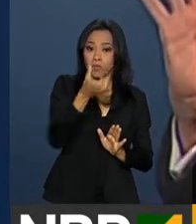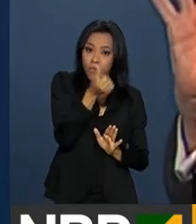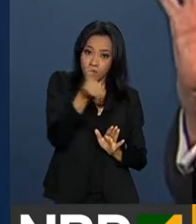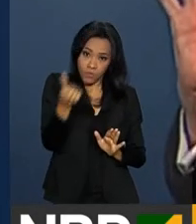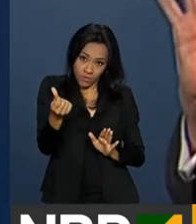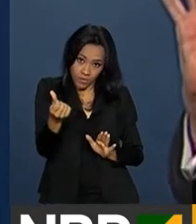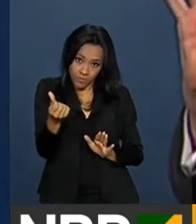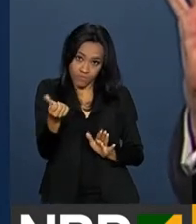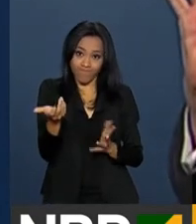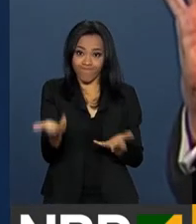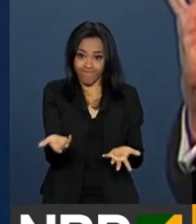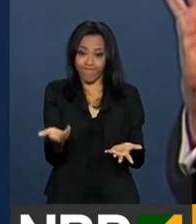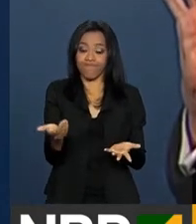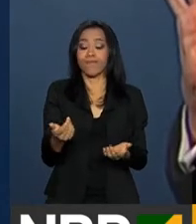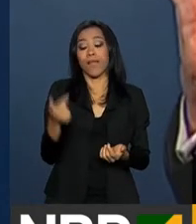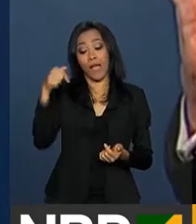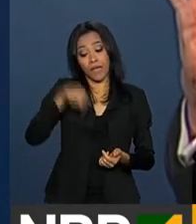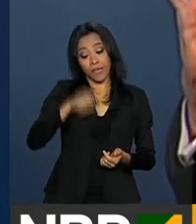aqui no Brasil é assim,